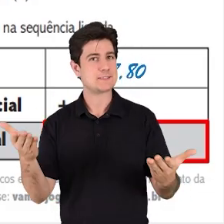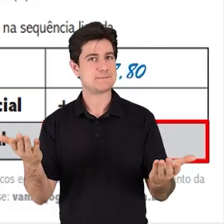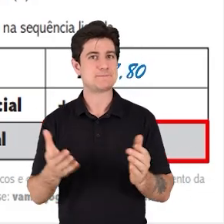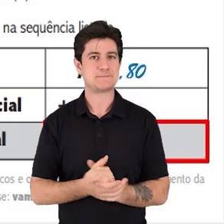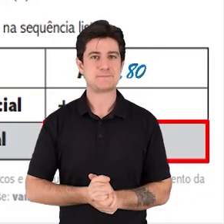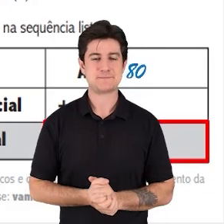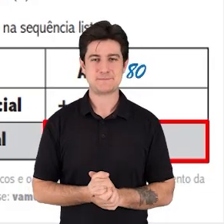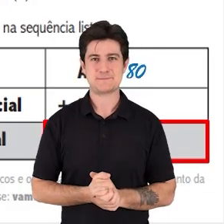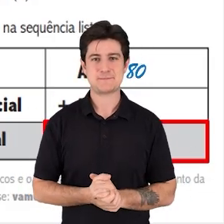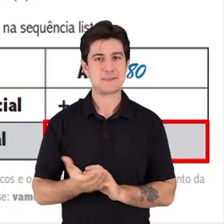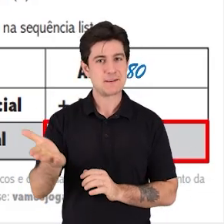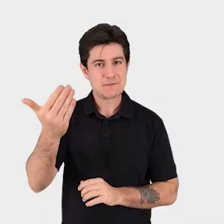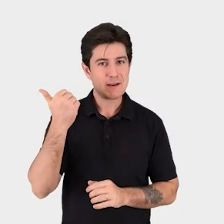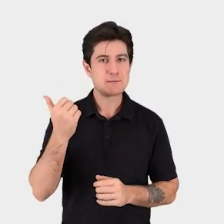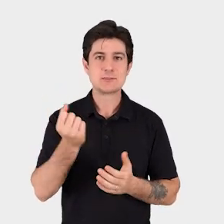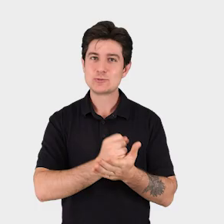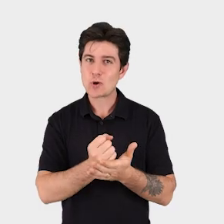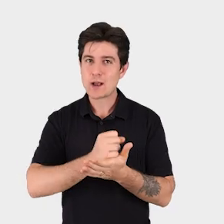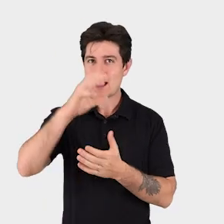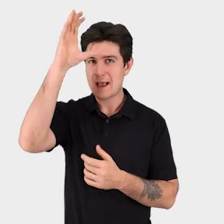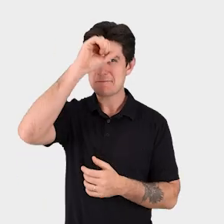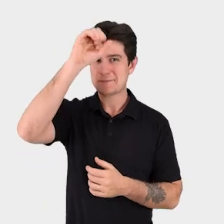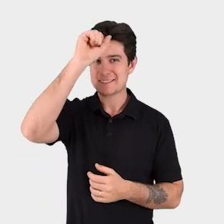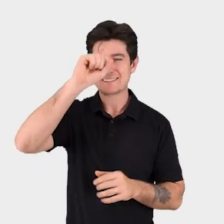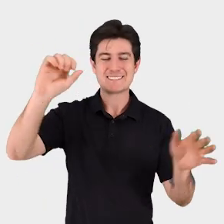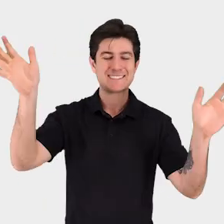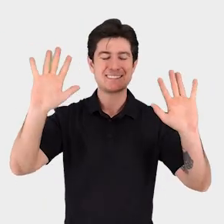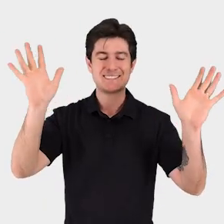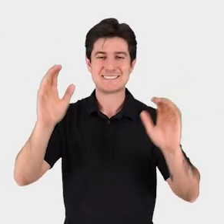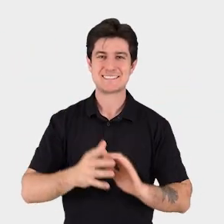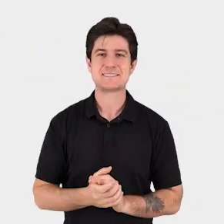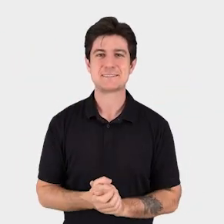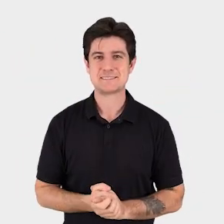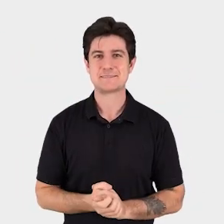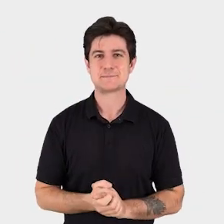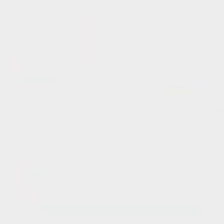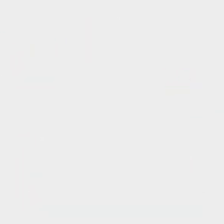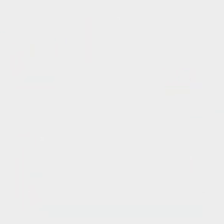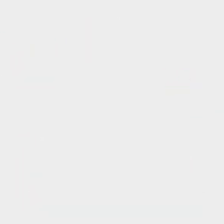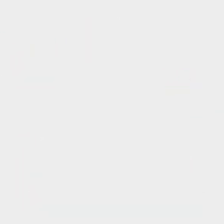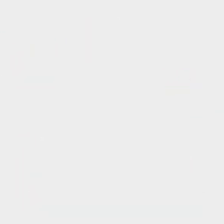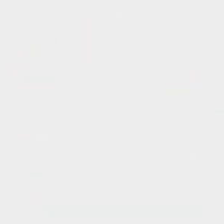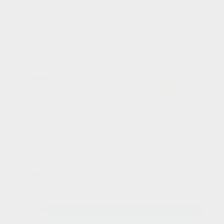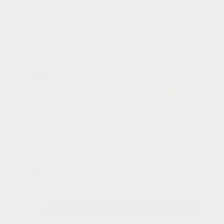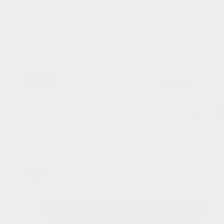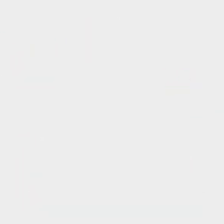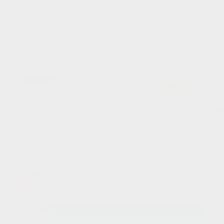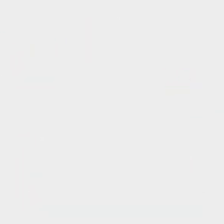convite de sempre. Vamos jogar e aprender. Até a próxima!